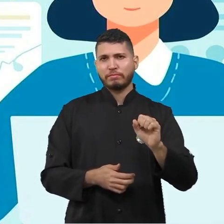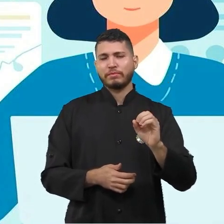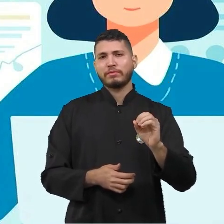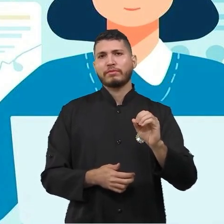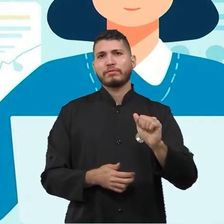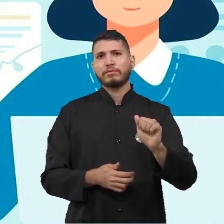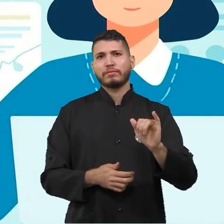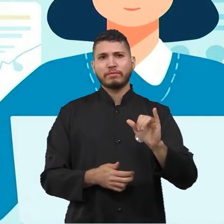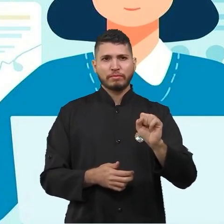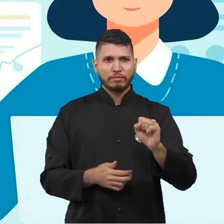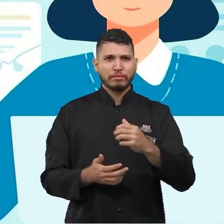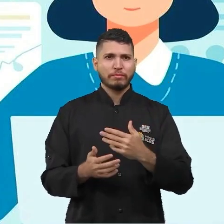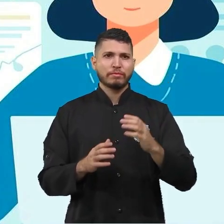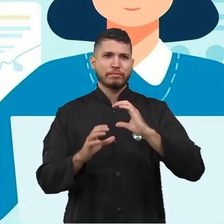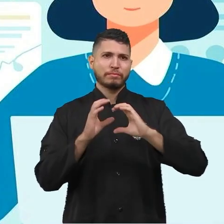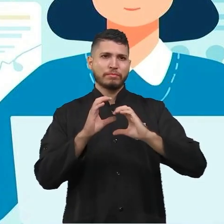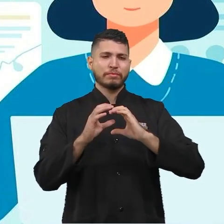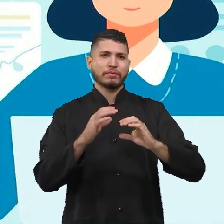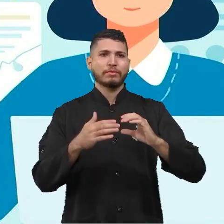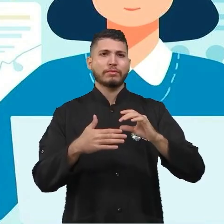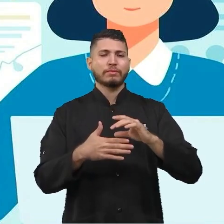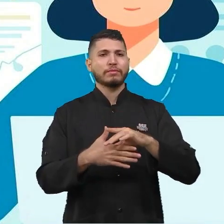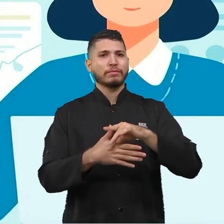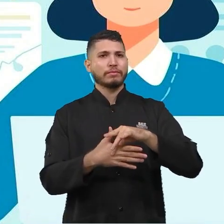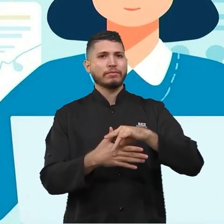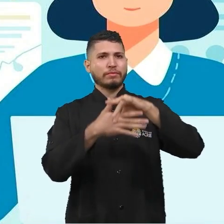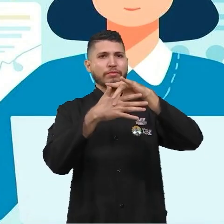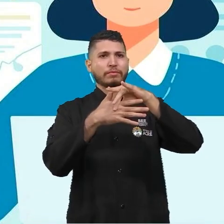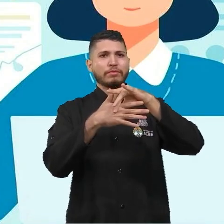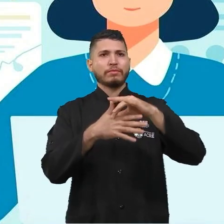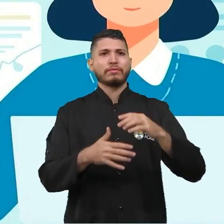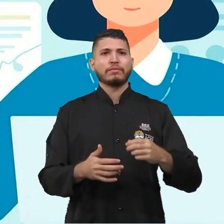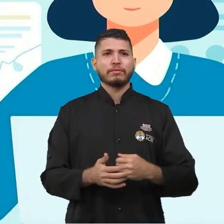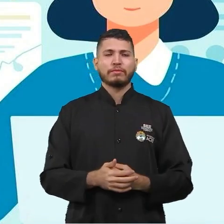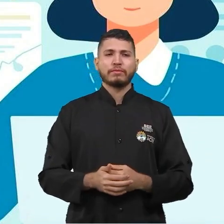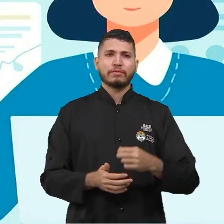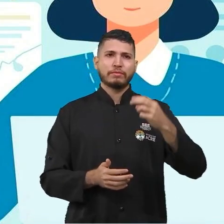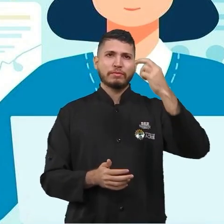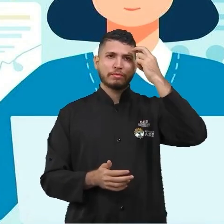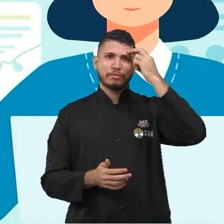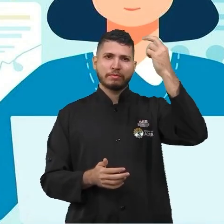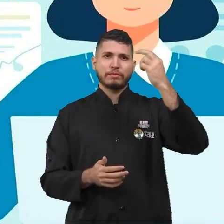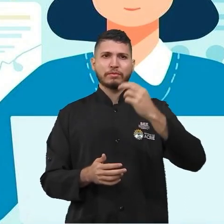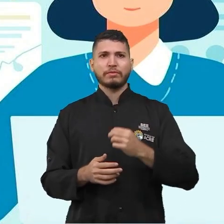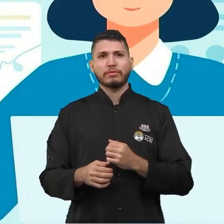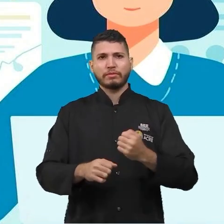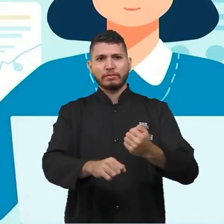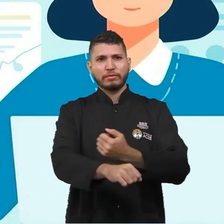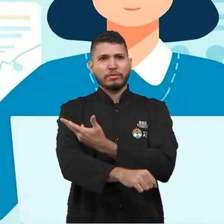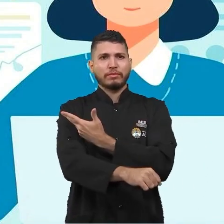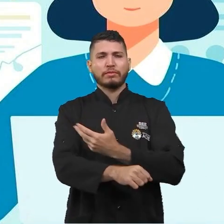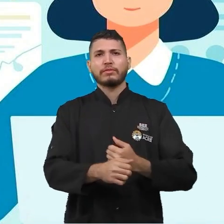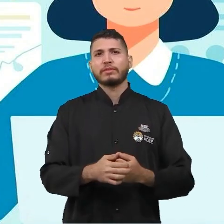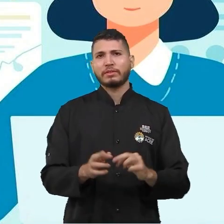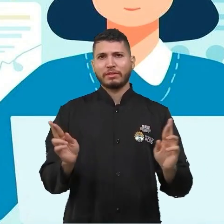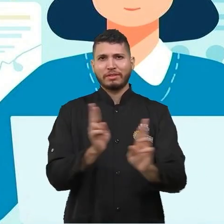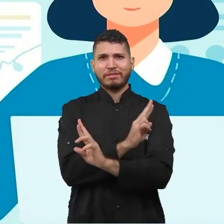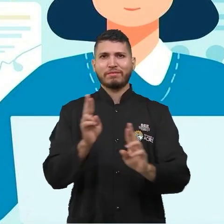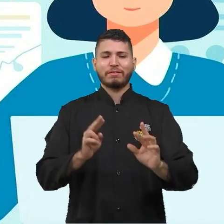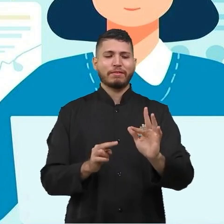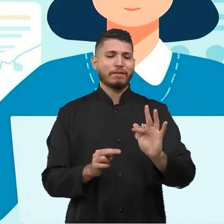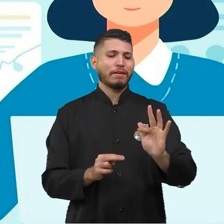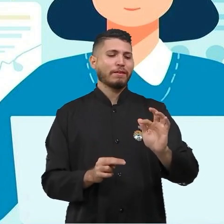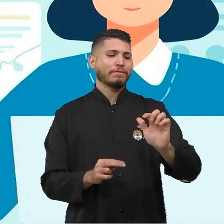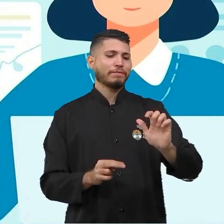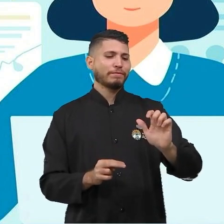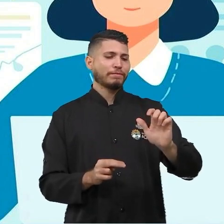comunicação, liderança e também inteligência emocional, que é o caso aí da flexibilidade, da